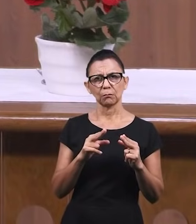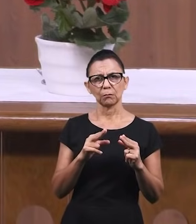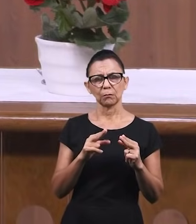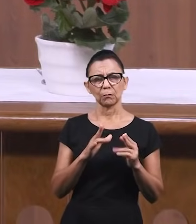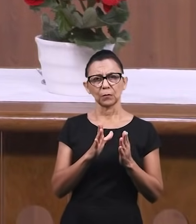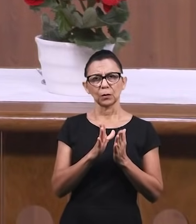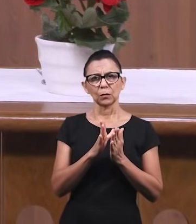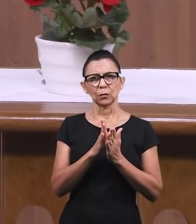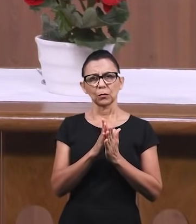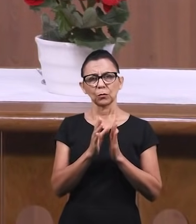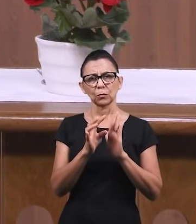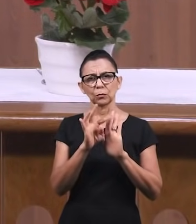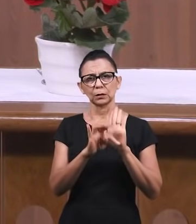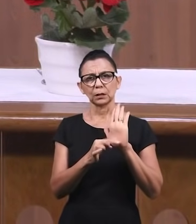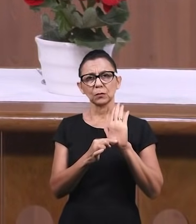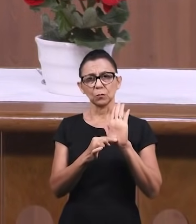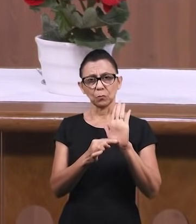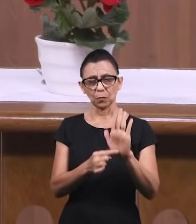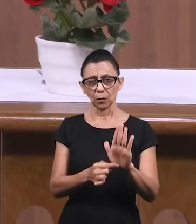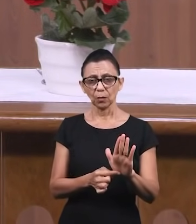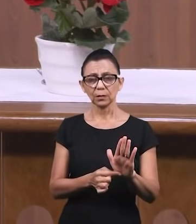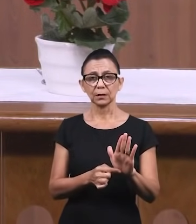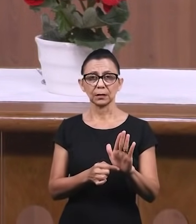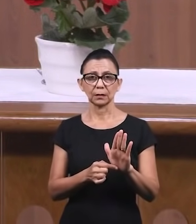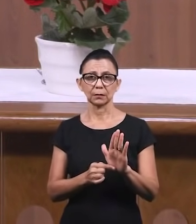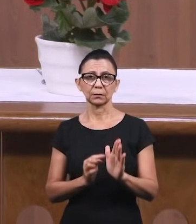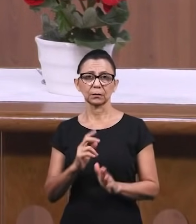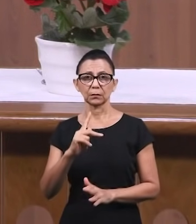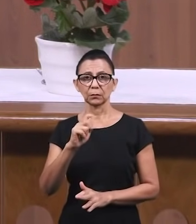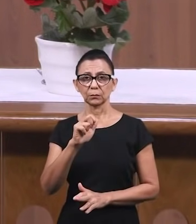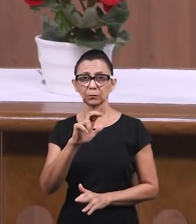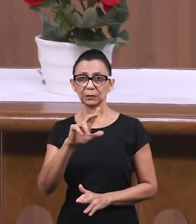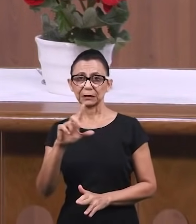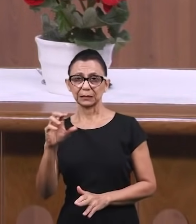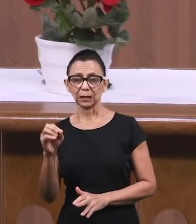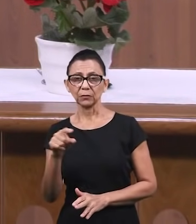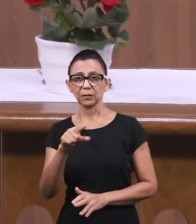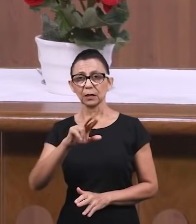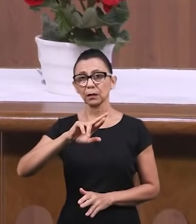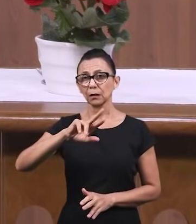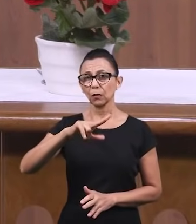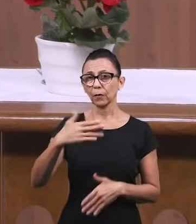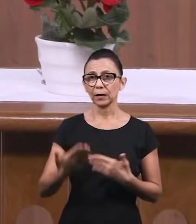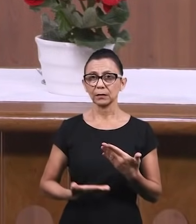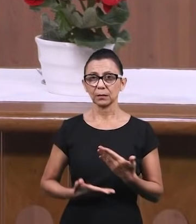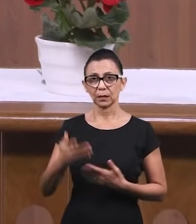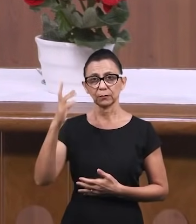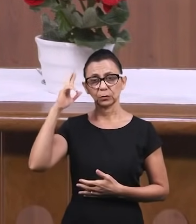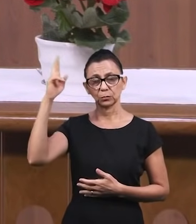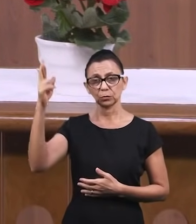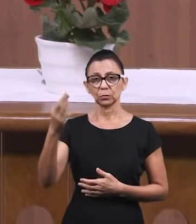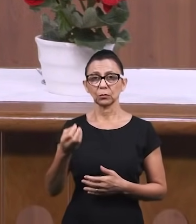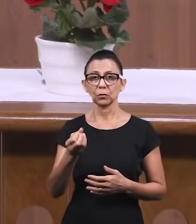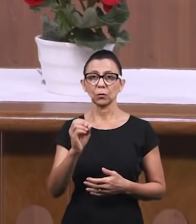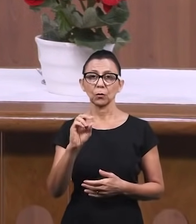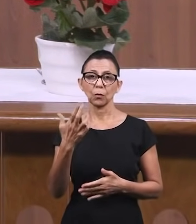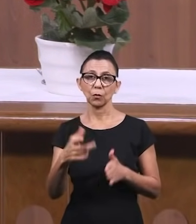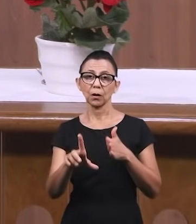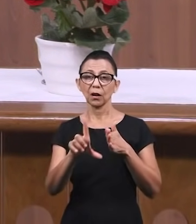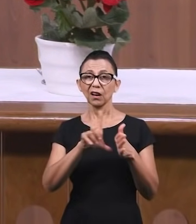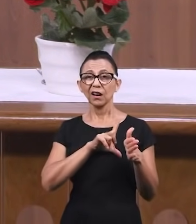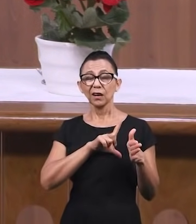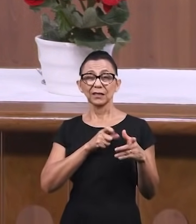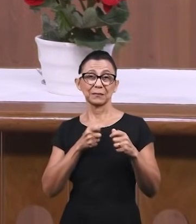ainda também não era um crente no Senhor Jesus Cristo, não era um servo do Senhor, antes perseguia